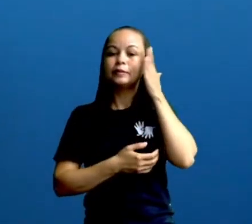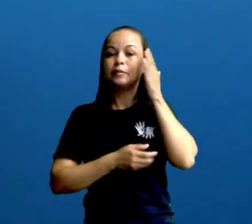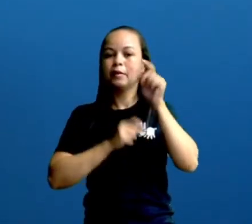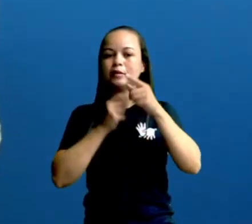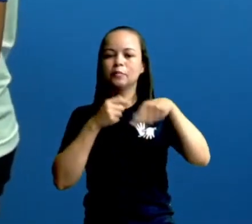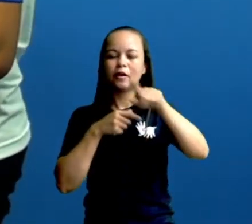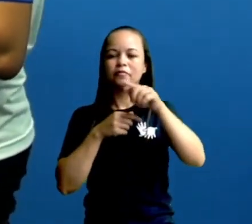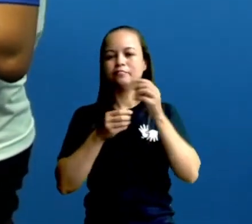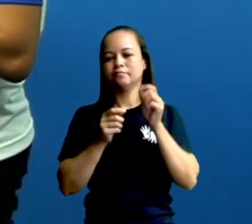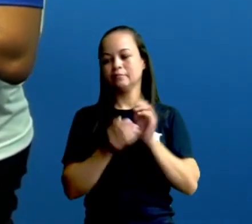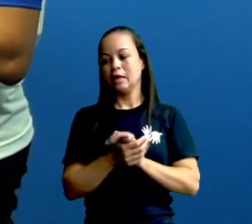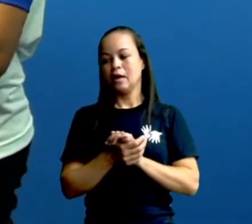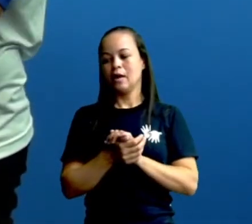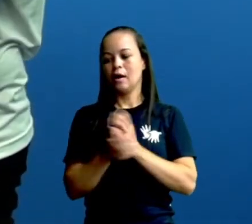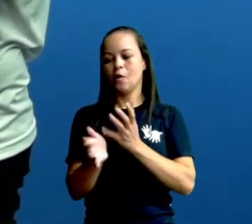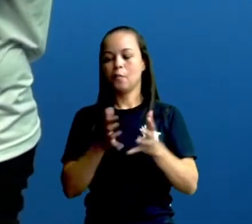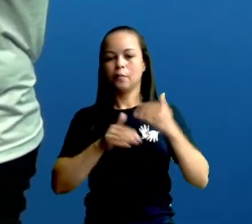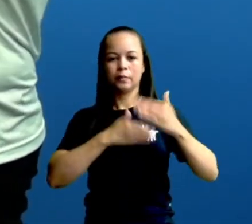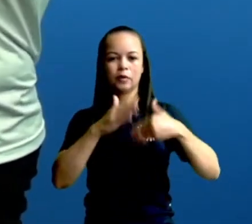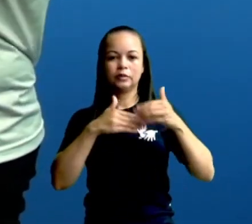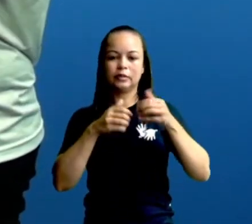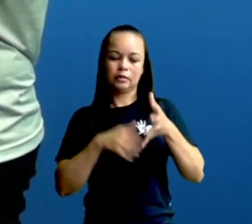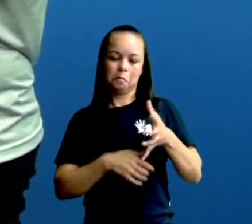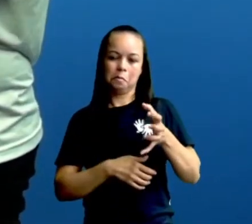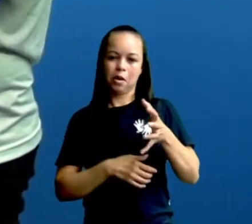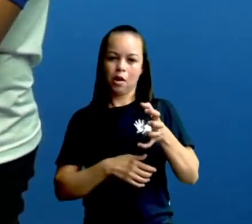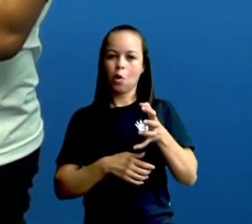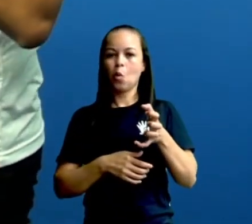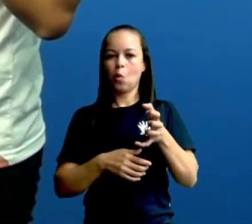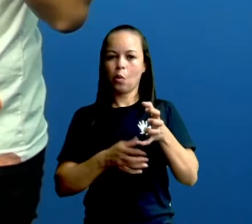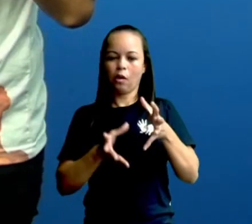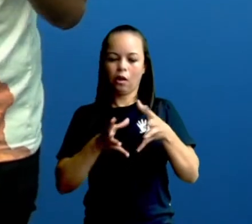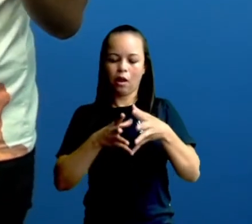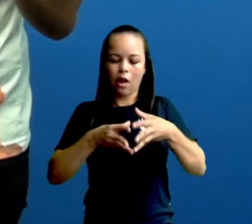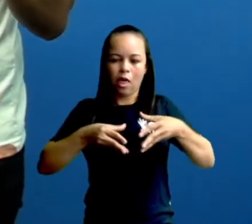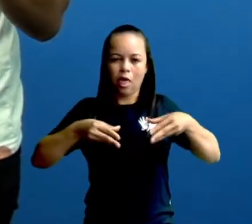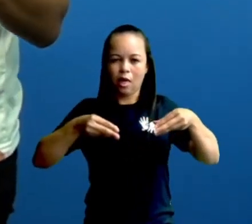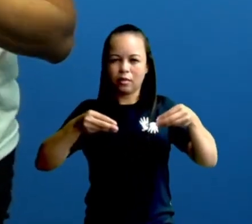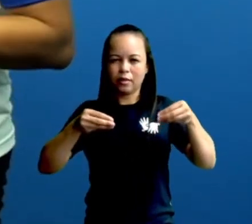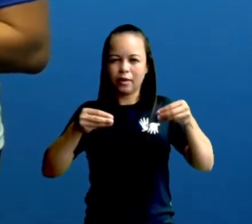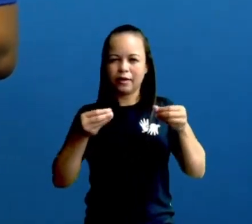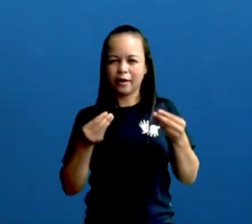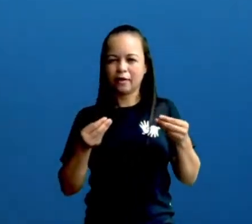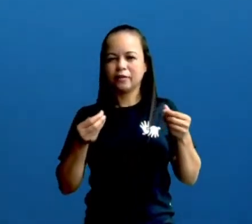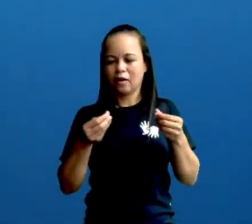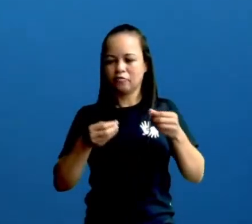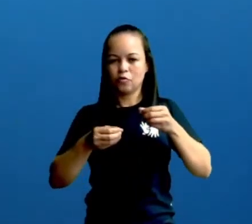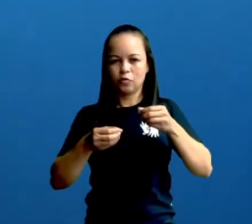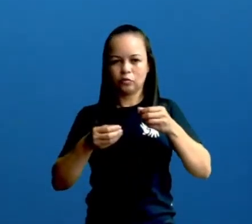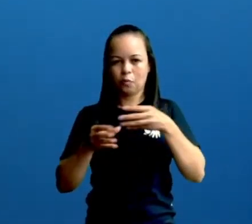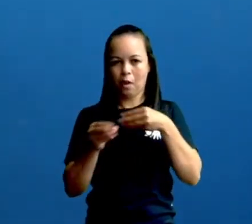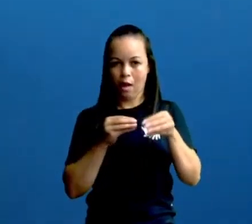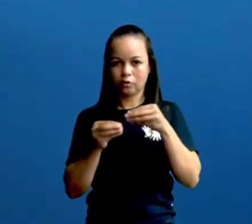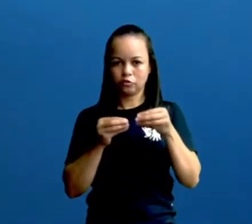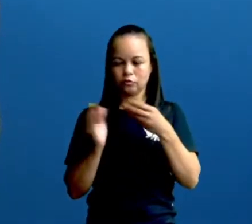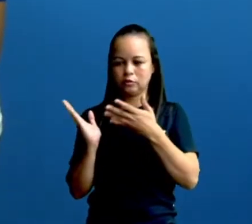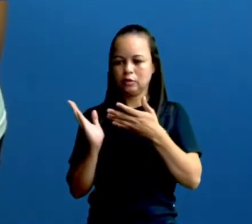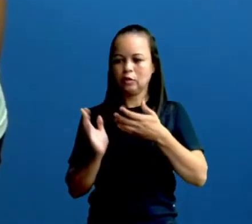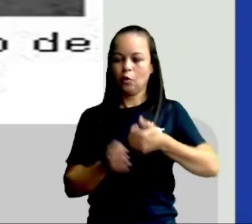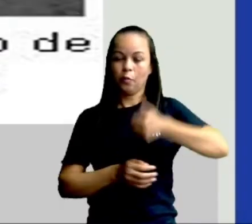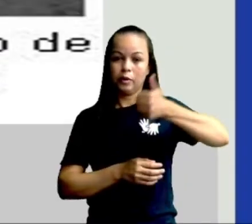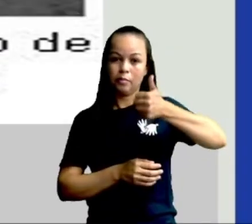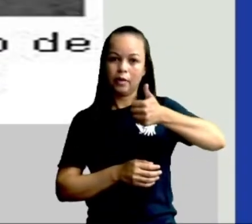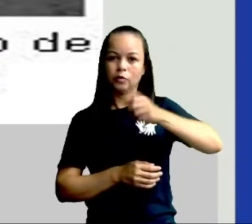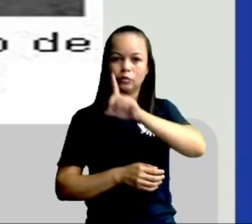O processo de biodegradação de uma embalagem plástica biodegradável. Preste atenção, no primeiro dia, 15